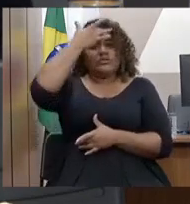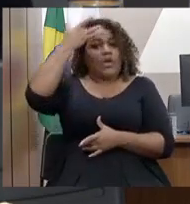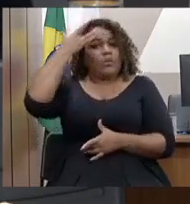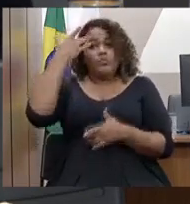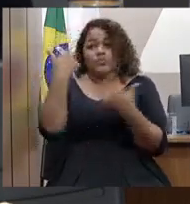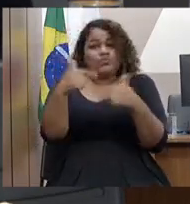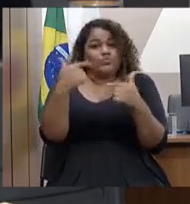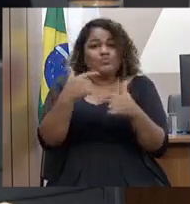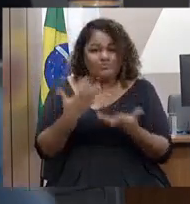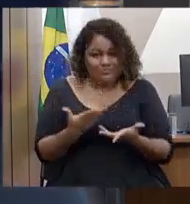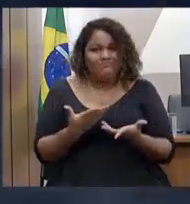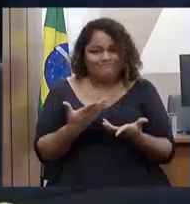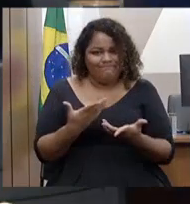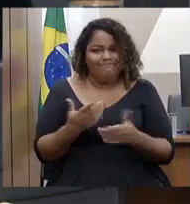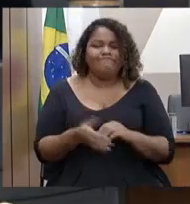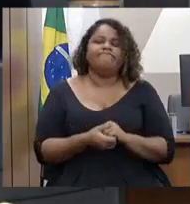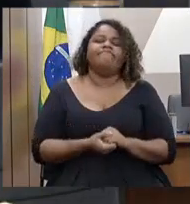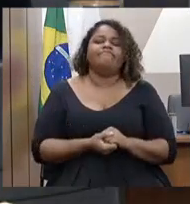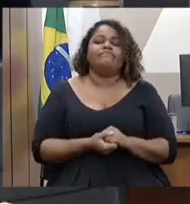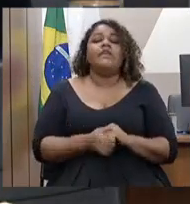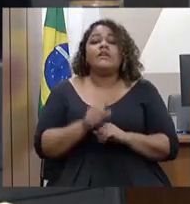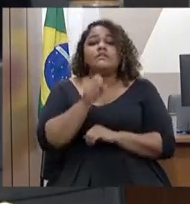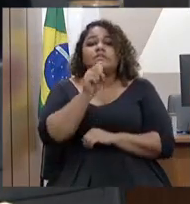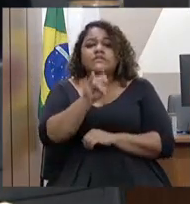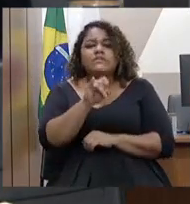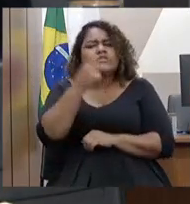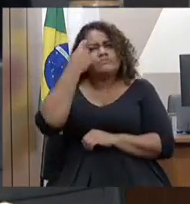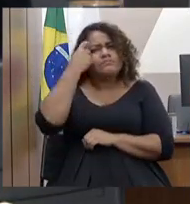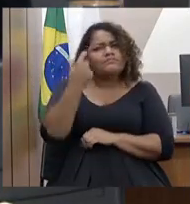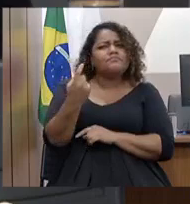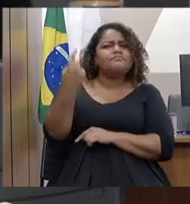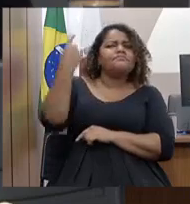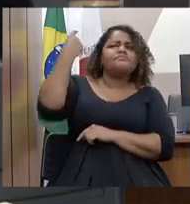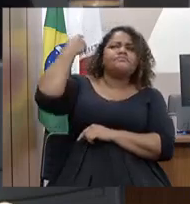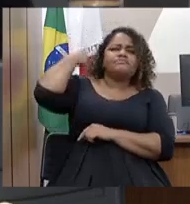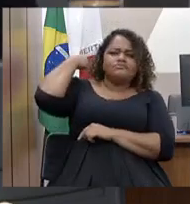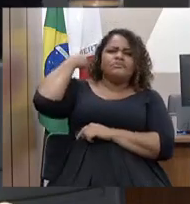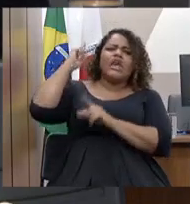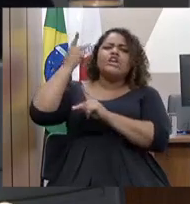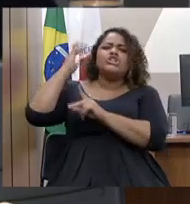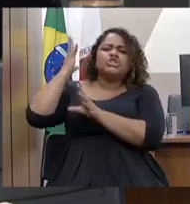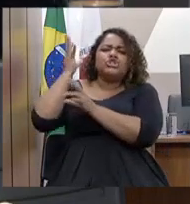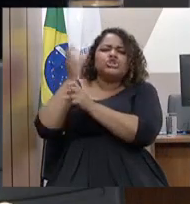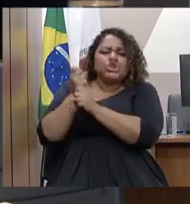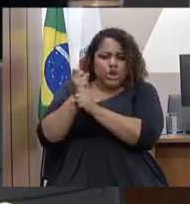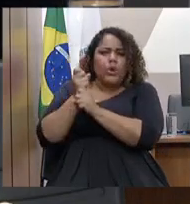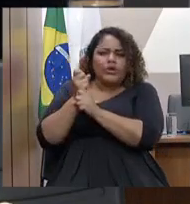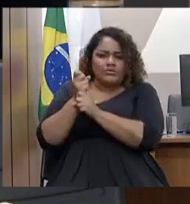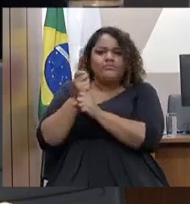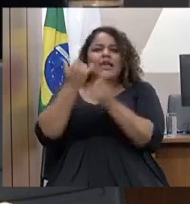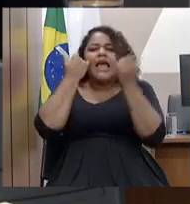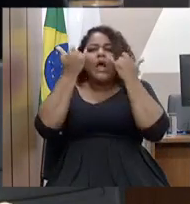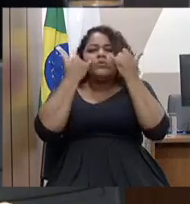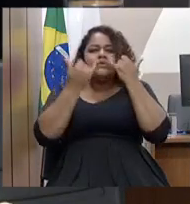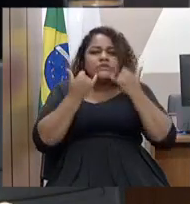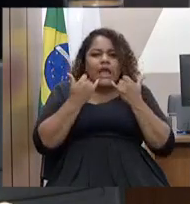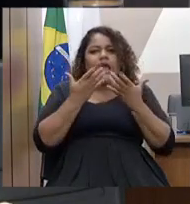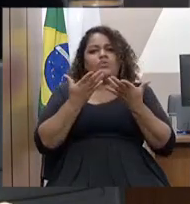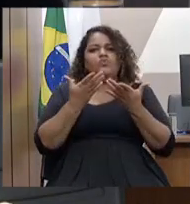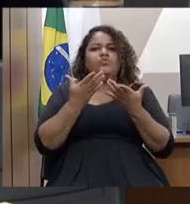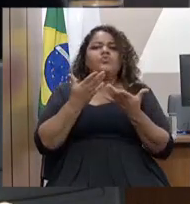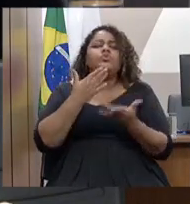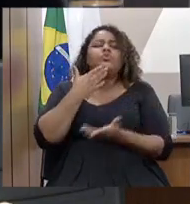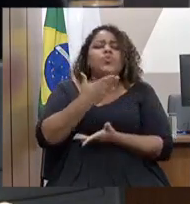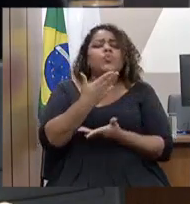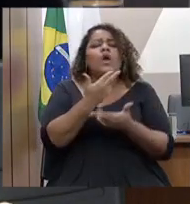saúde física e mental se fizemos um retrospecto histórico em relação a um único dado os tipos de benefícios